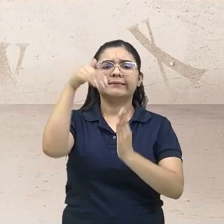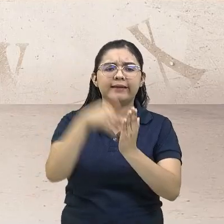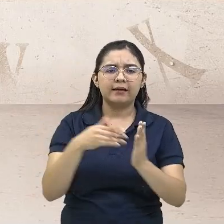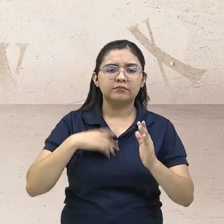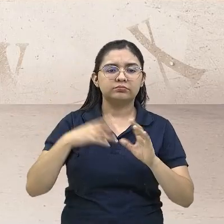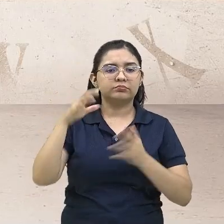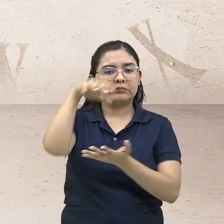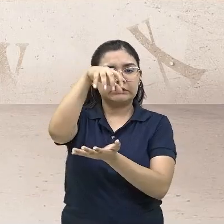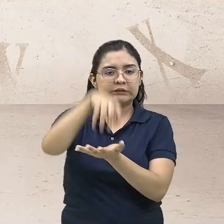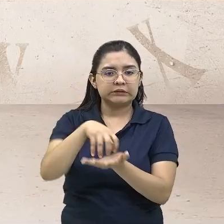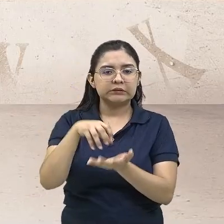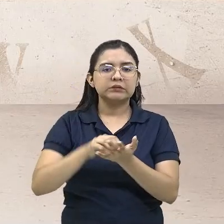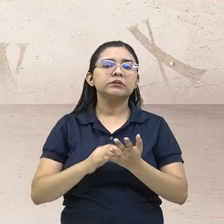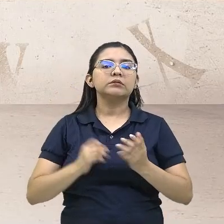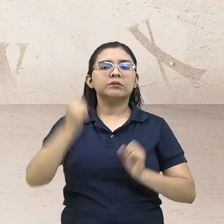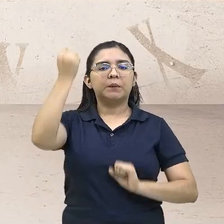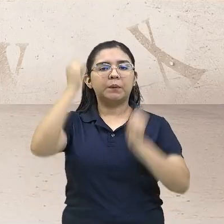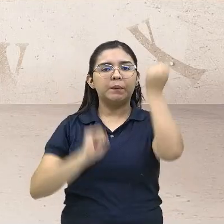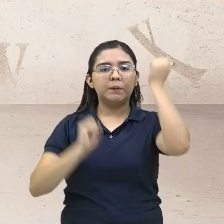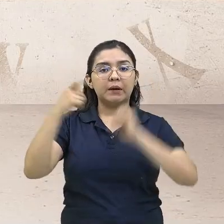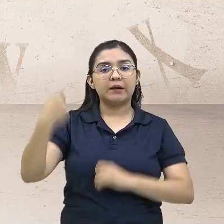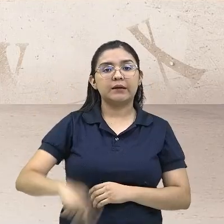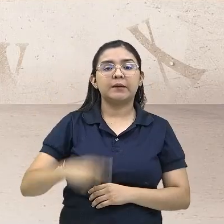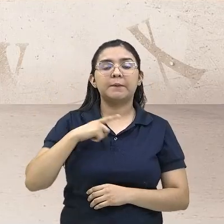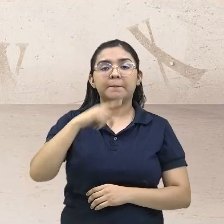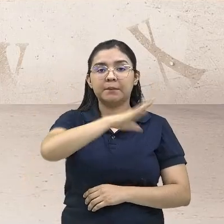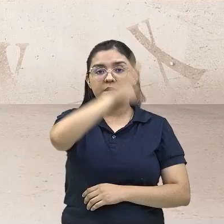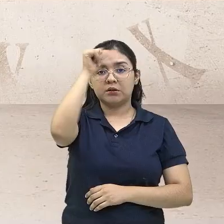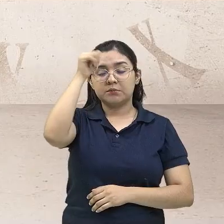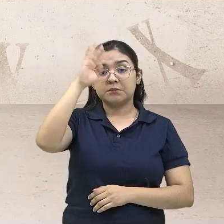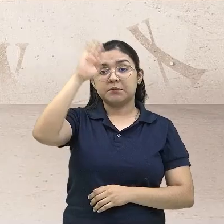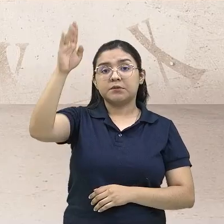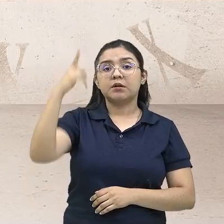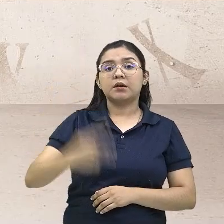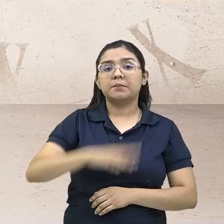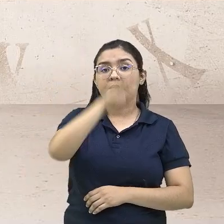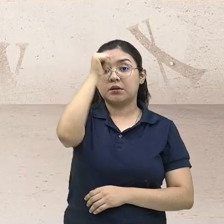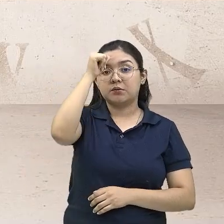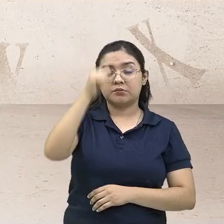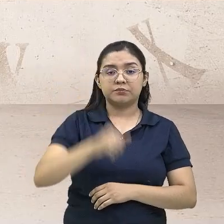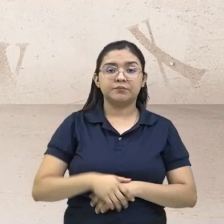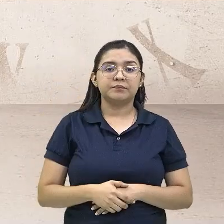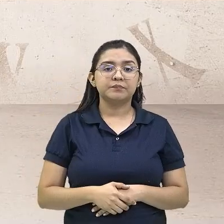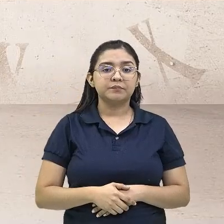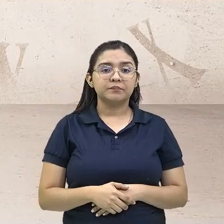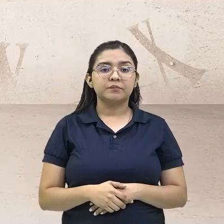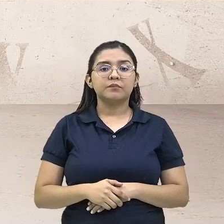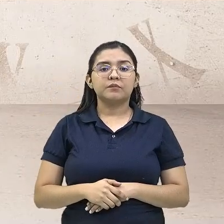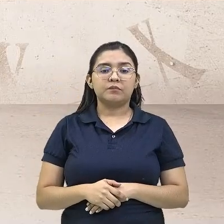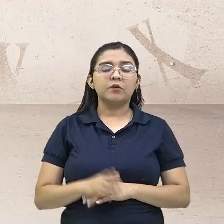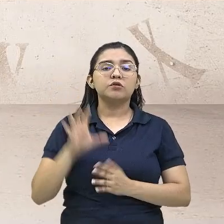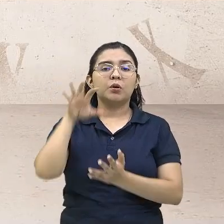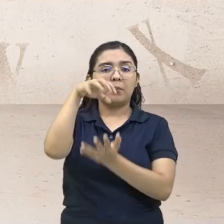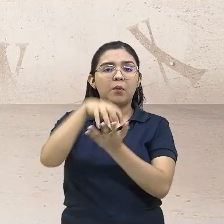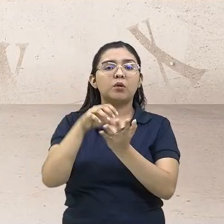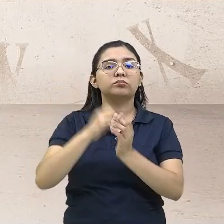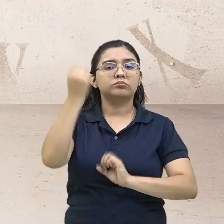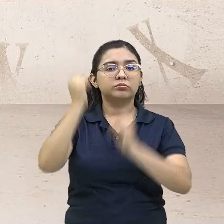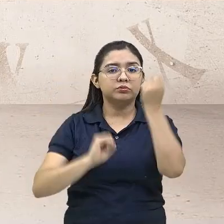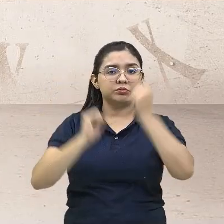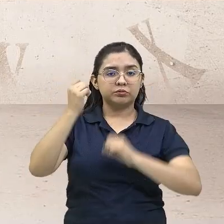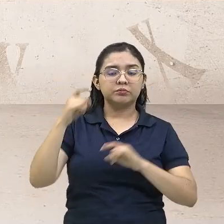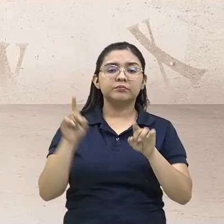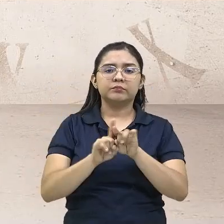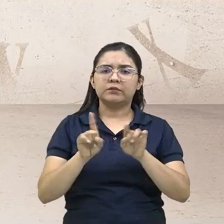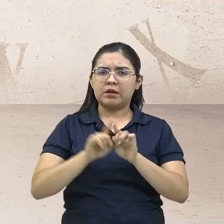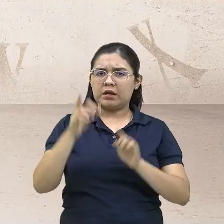Franca de Manaus, que é especificamente aqui na nossa região, aqui em Manaus, onde se concentra o polo industrial, claro que atrai muita